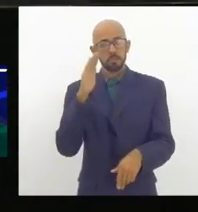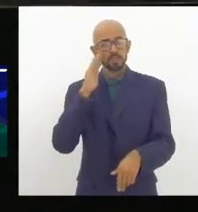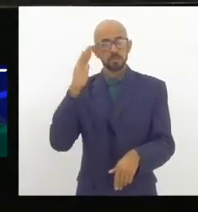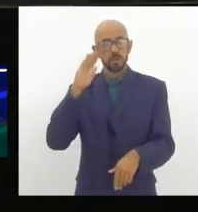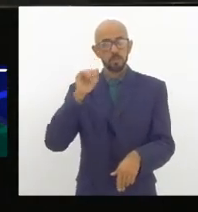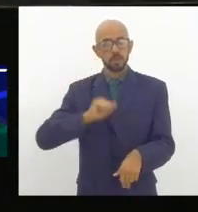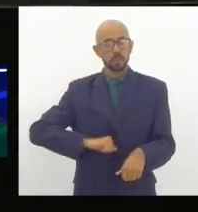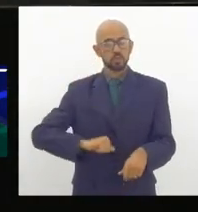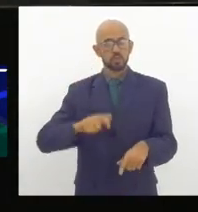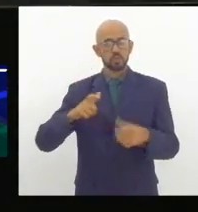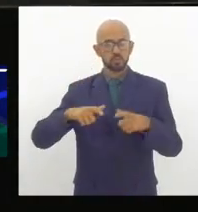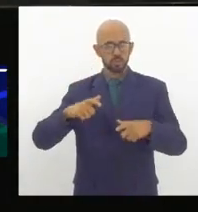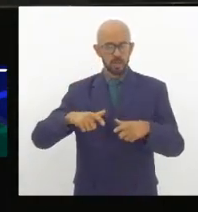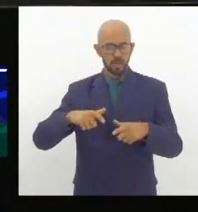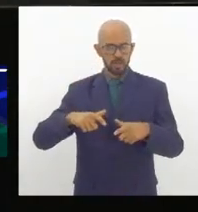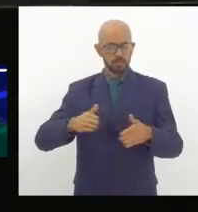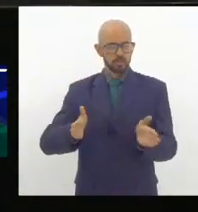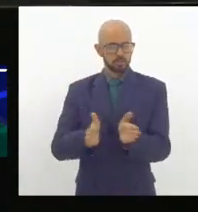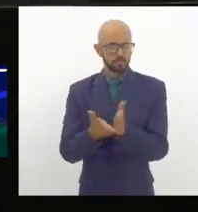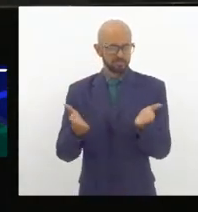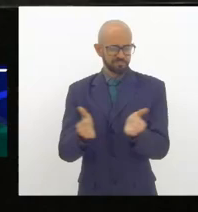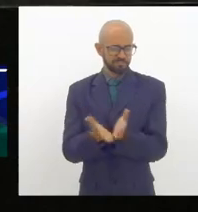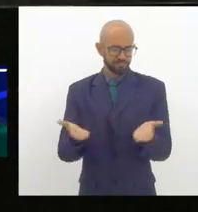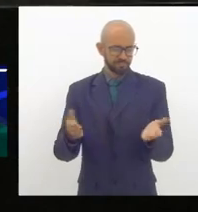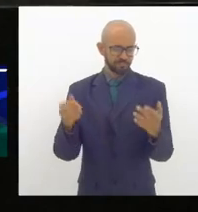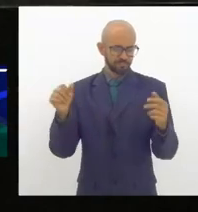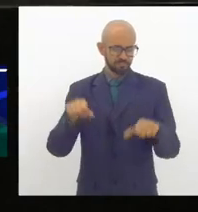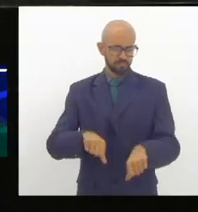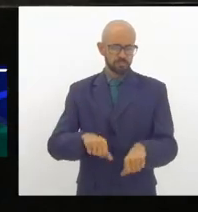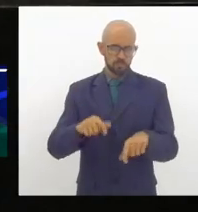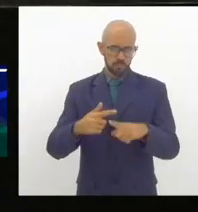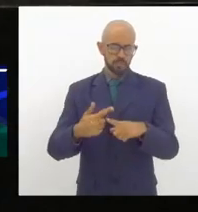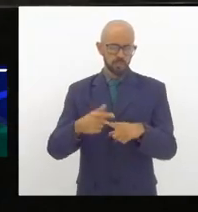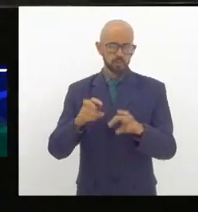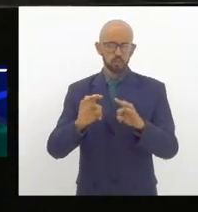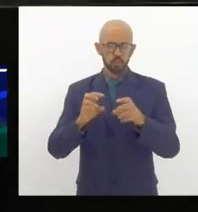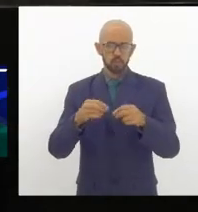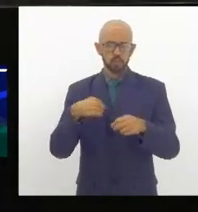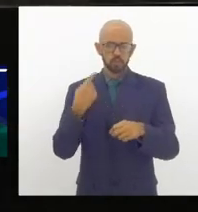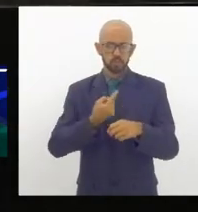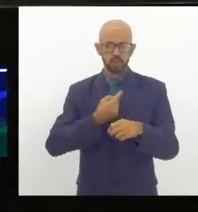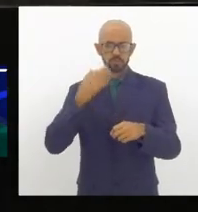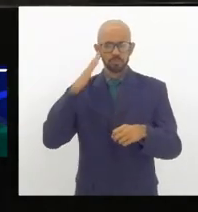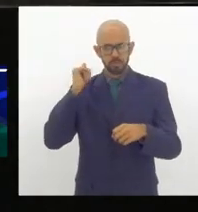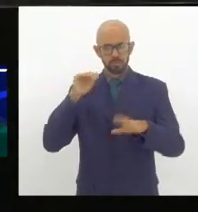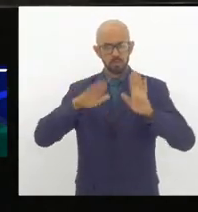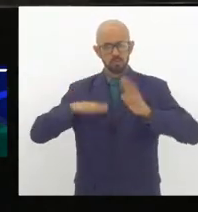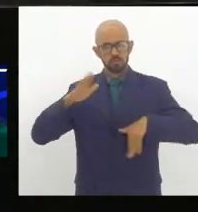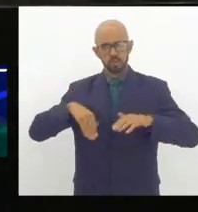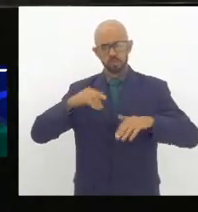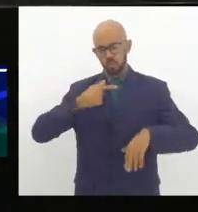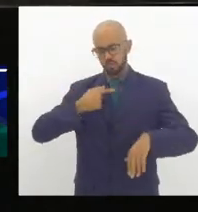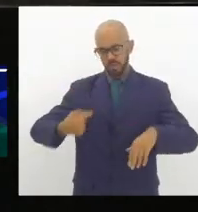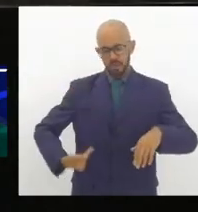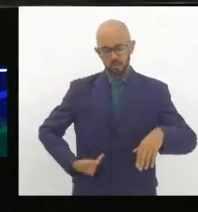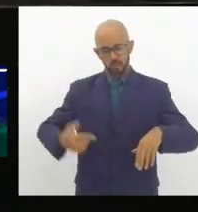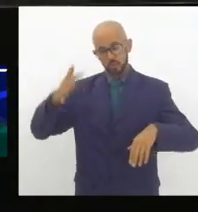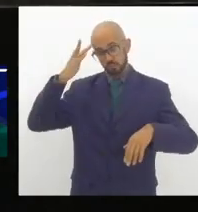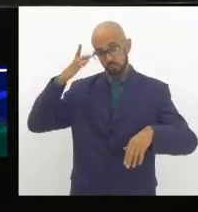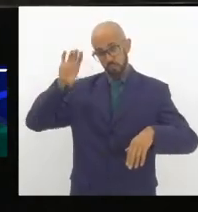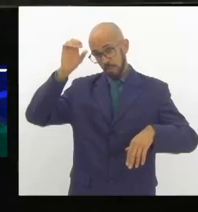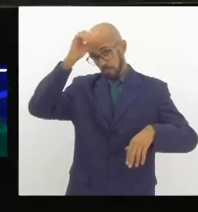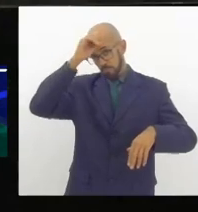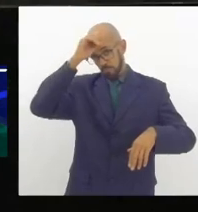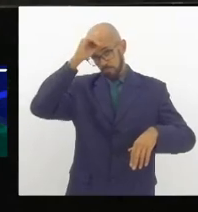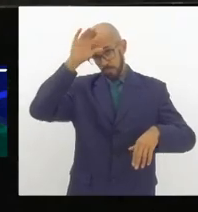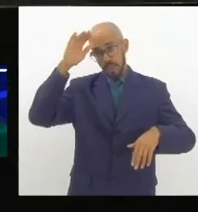que nós sabemos existe de grande e bolsões de pobreza porque isso todos nós sabemos Às vezes quem não sabe é o governador Ele acha que vai resolver